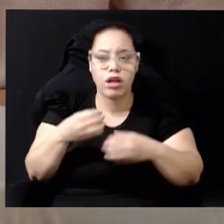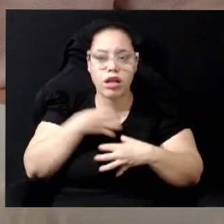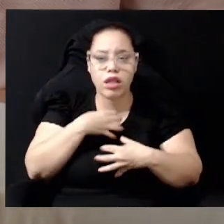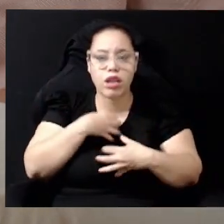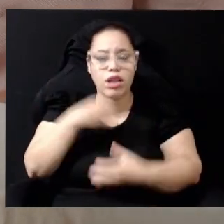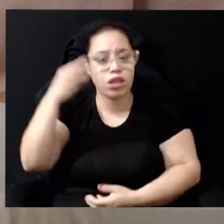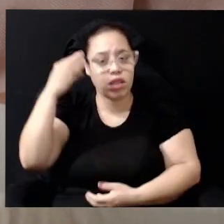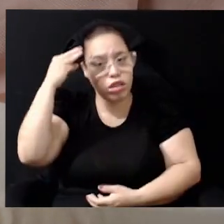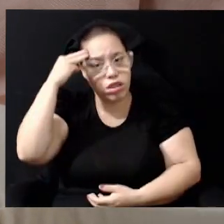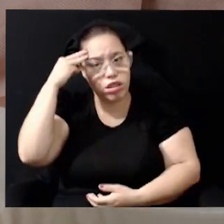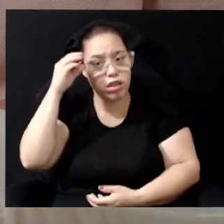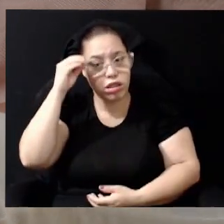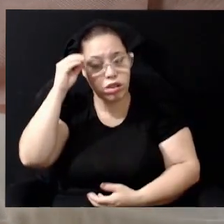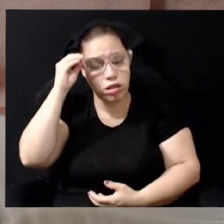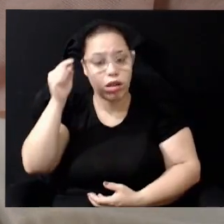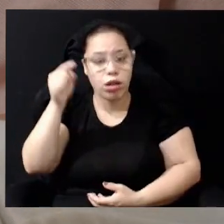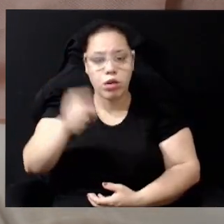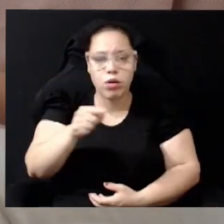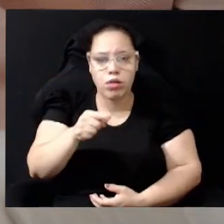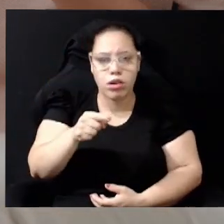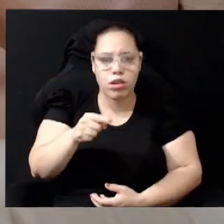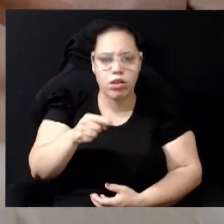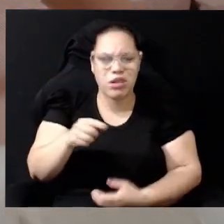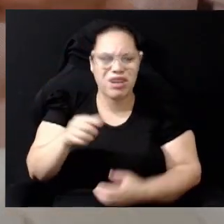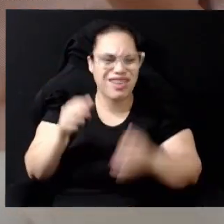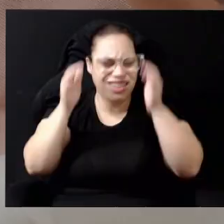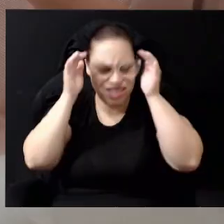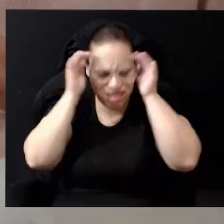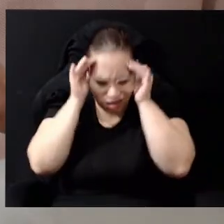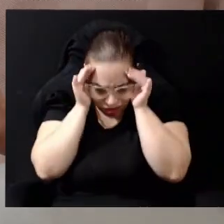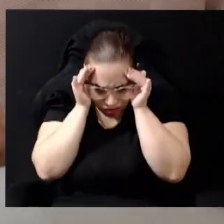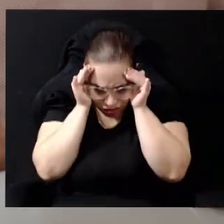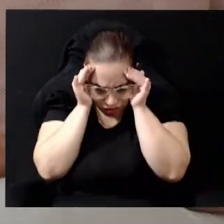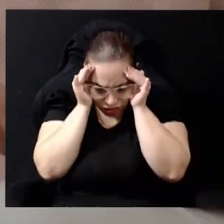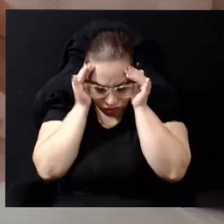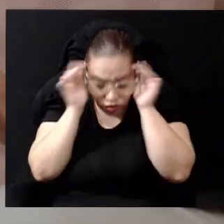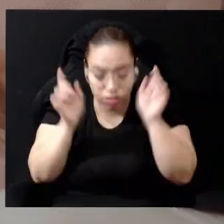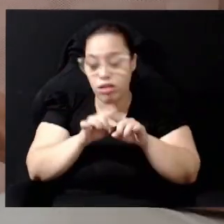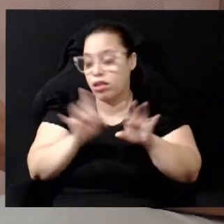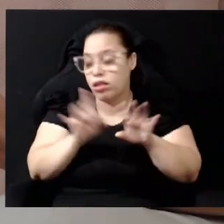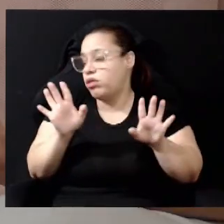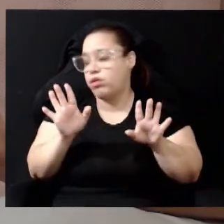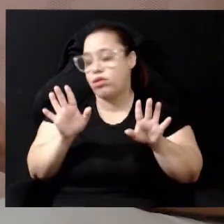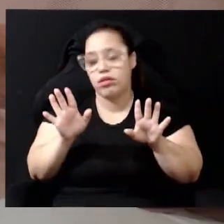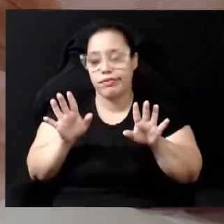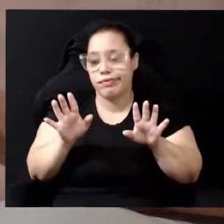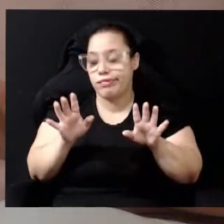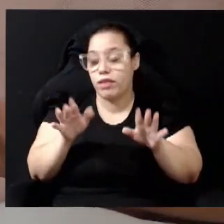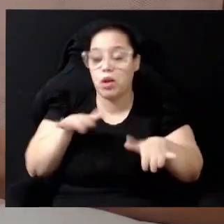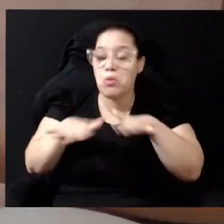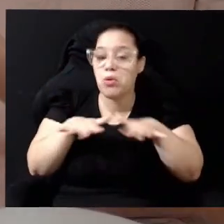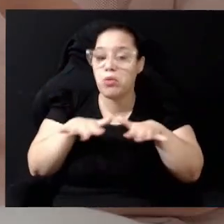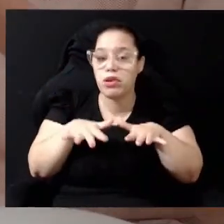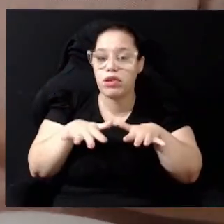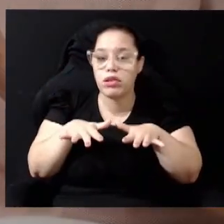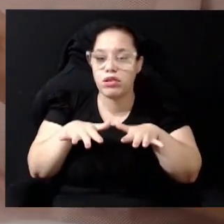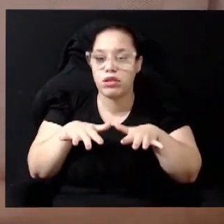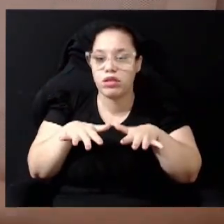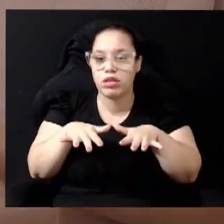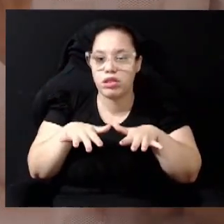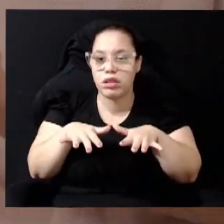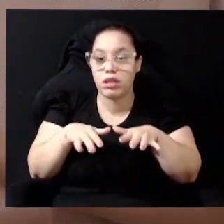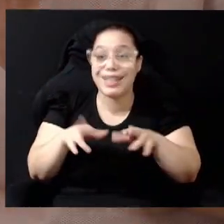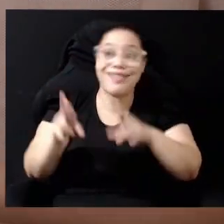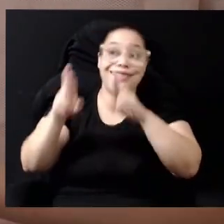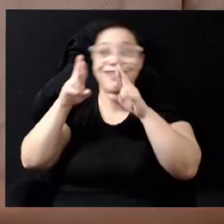estado emocional para ela é muito avassalador. Mas nada mais, nada menos é um momento em que há uma expectativa que